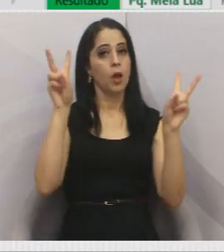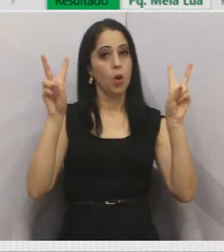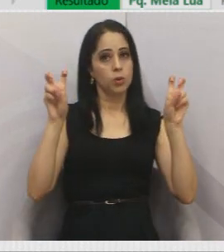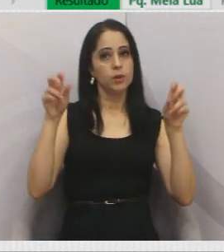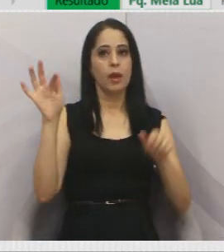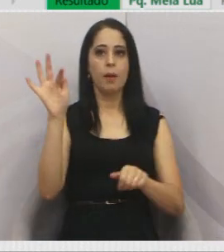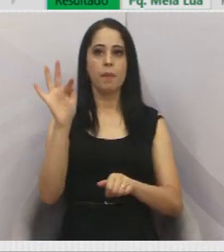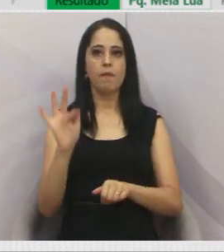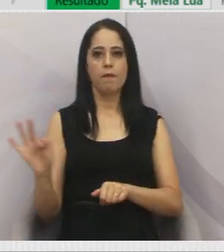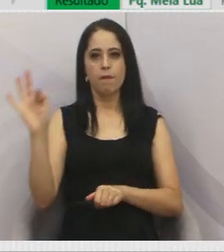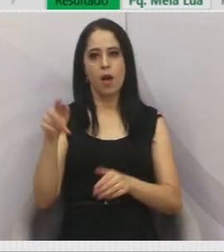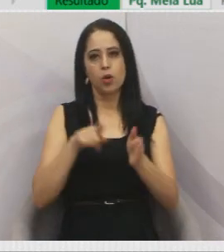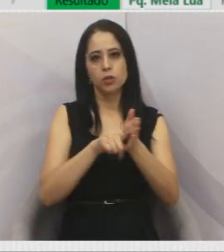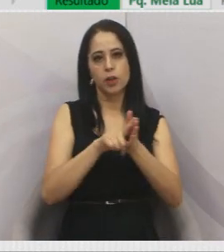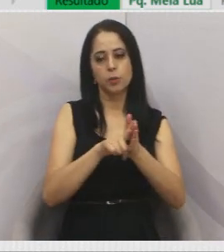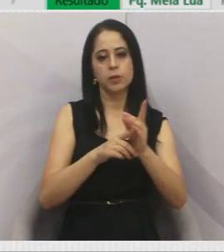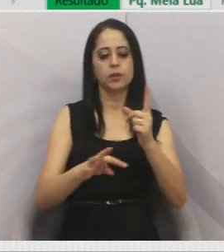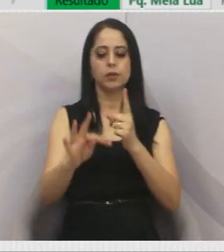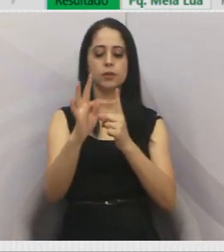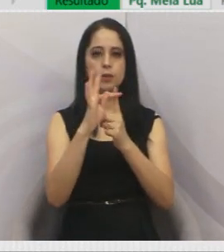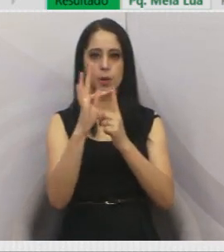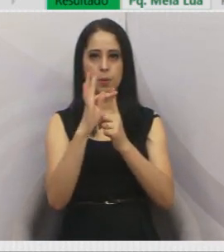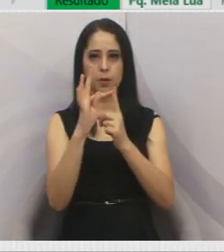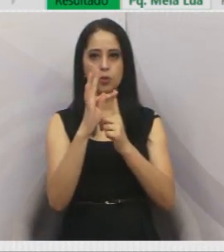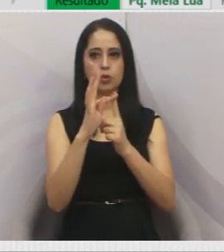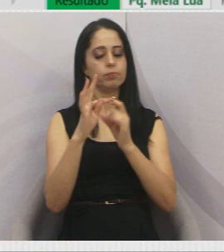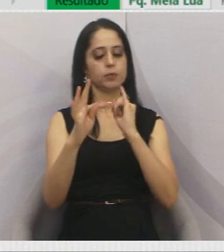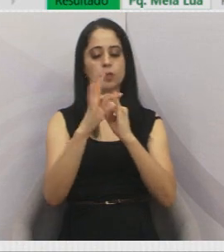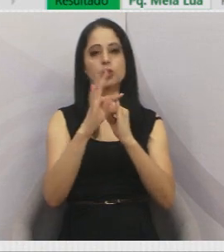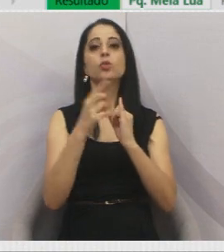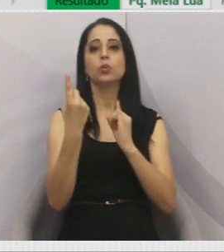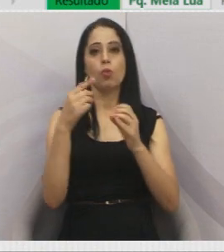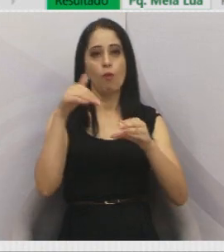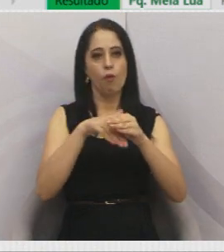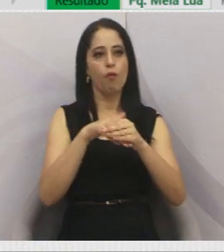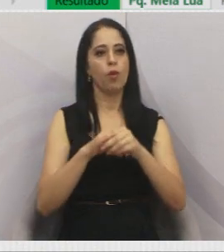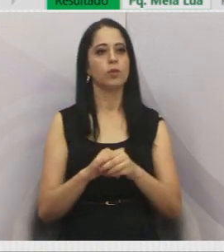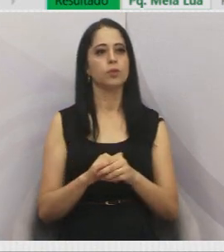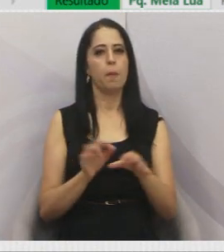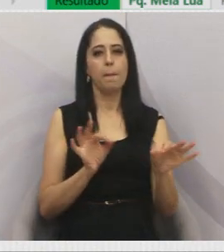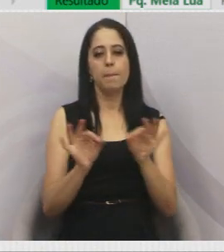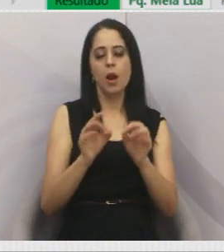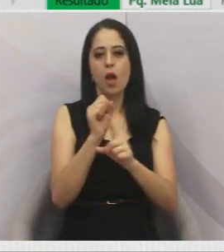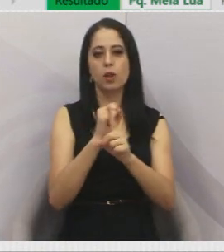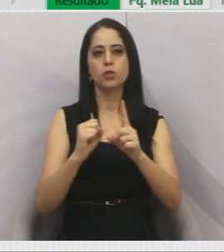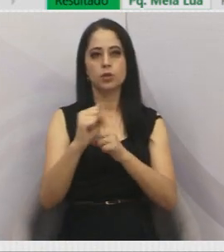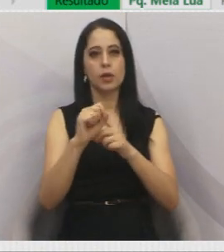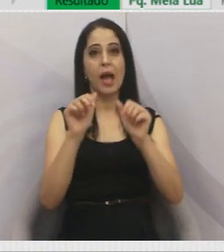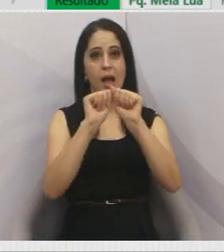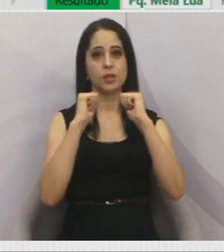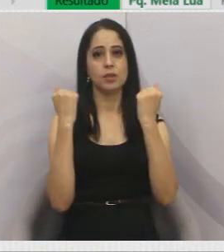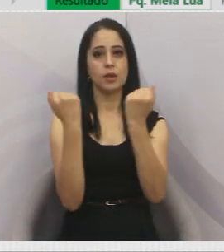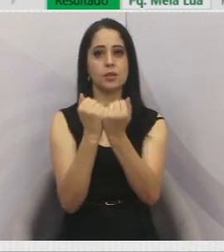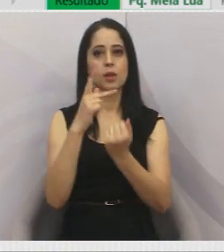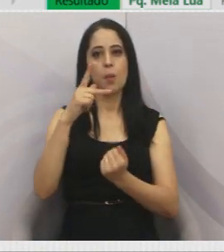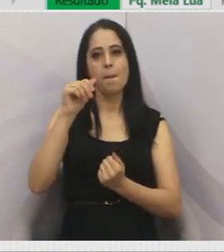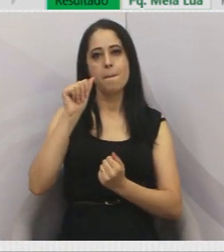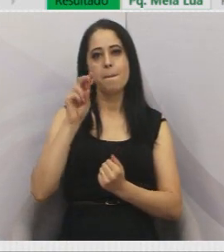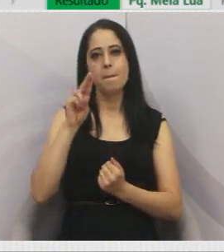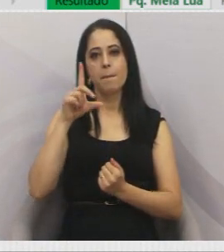pesquisa. Um voto Instituto Federal. Organização da sociedade civil. Um voto Associação Paulo Graça.